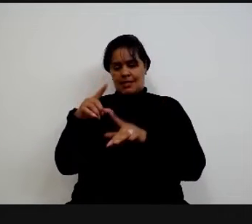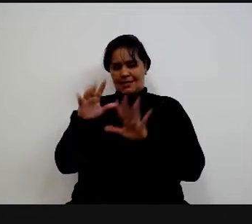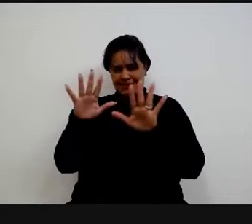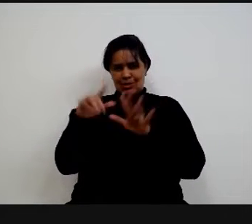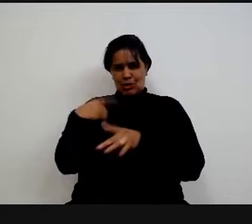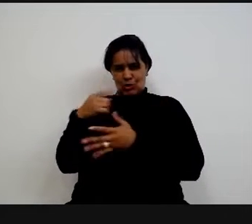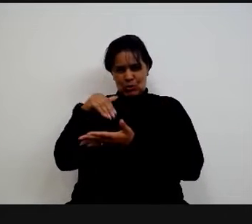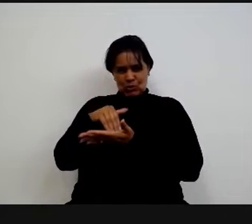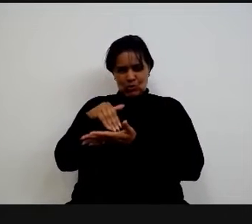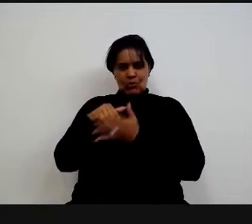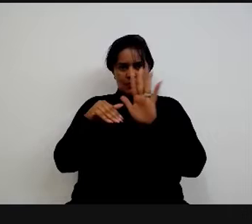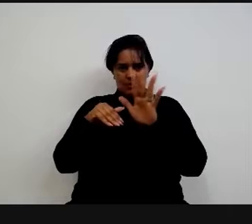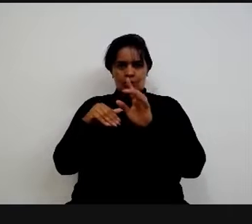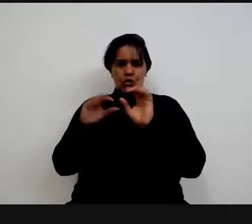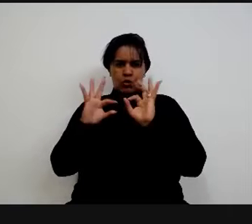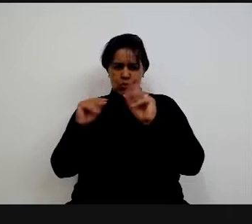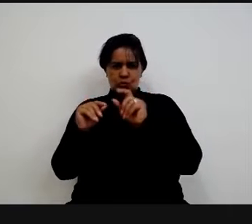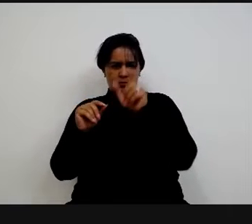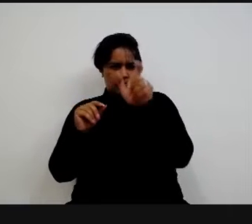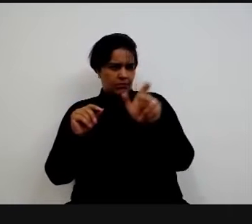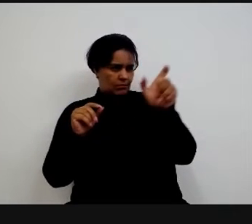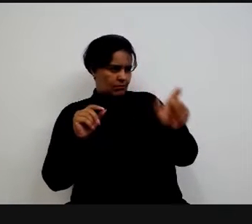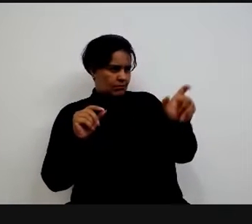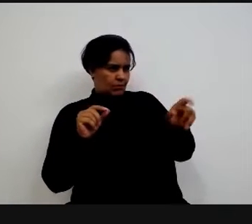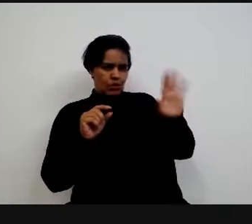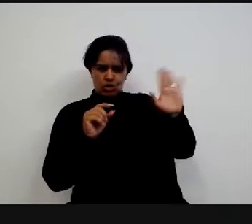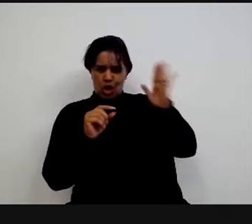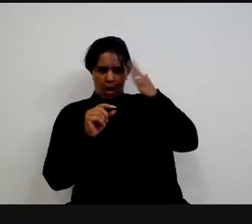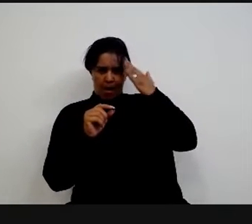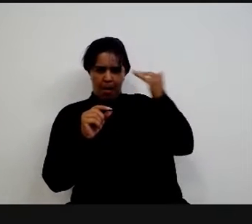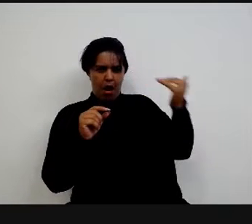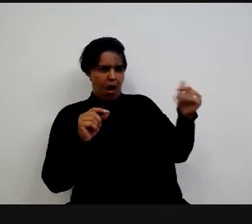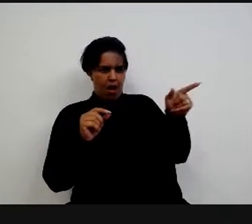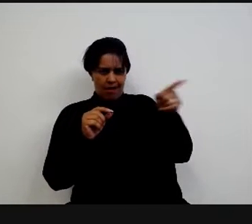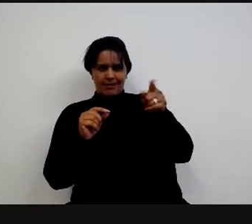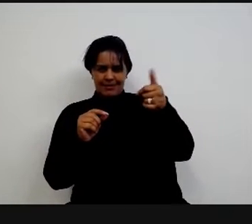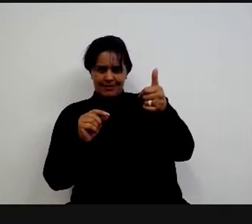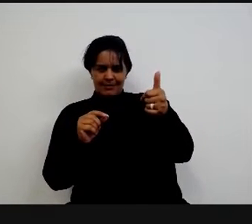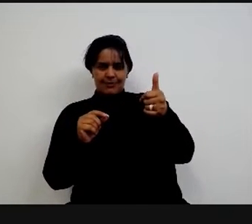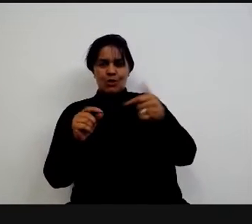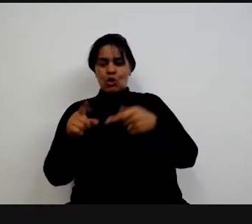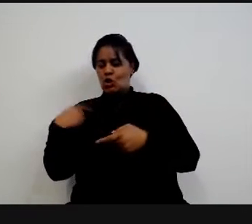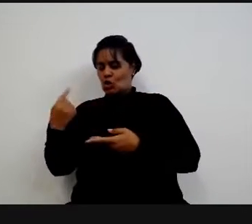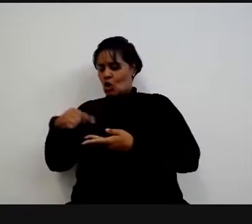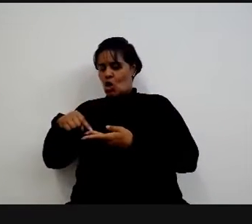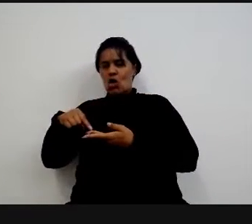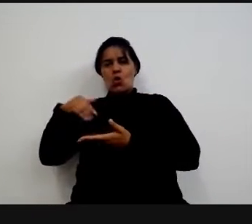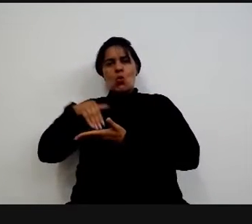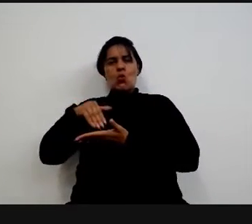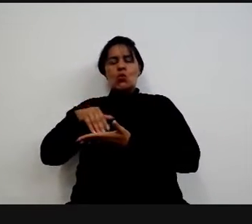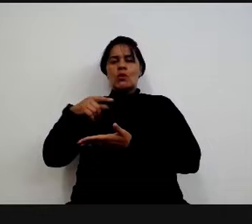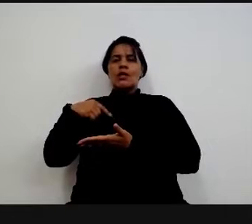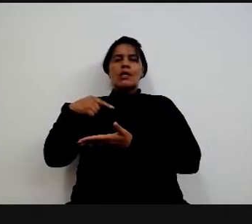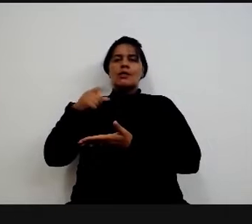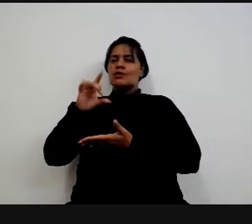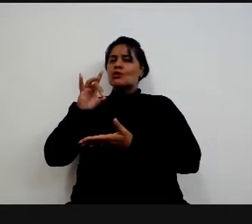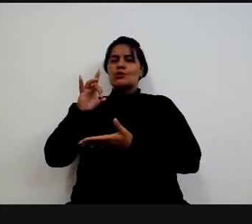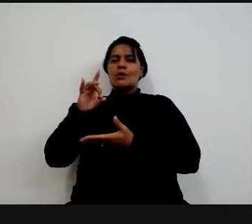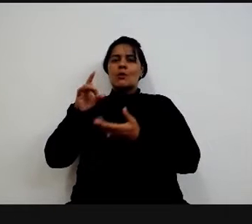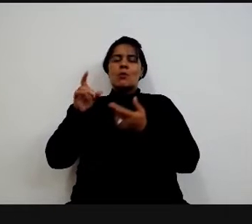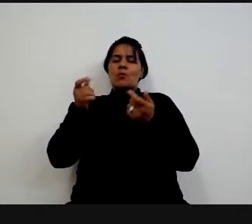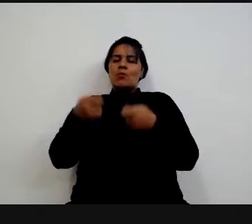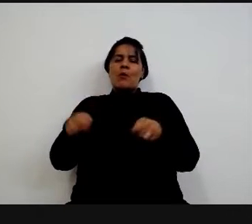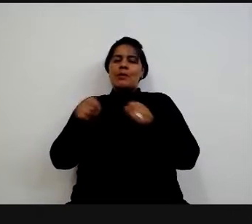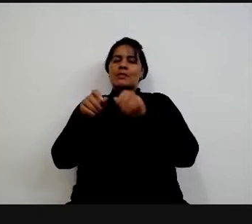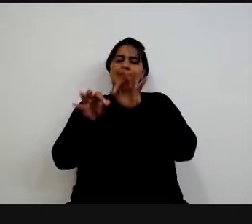coisas. Primeiro, nós já ouvimos quem conhece do assunto. Em segundo lugar, a gente tem pouca coisa a dizer. É a grande vantagem de ficar